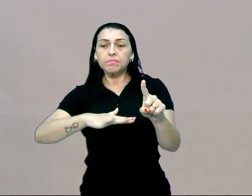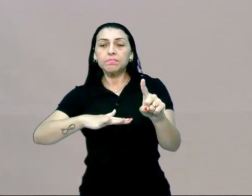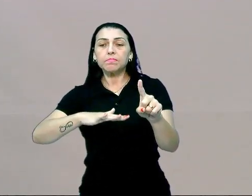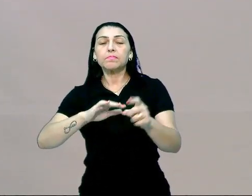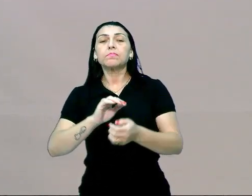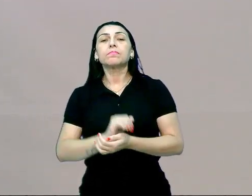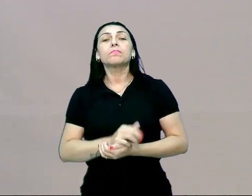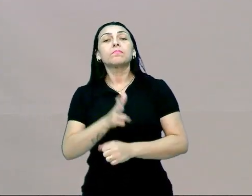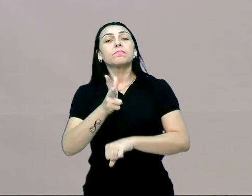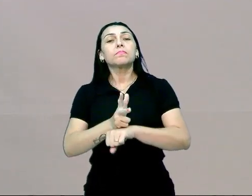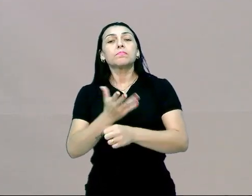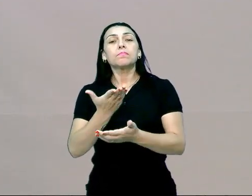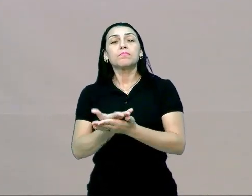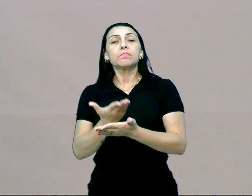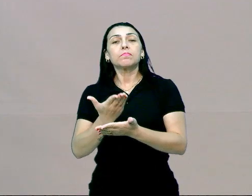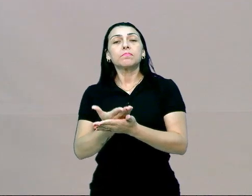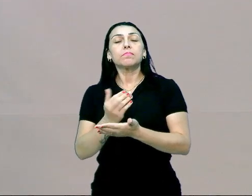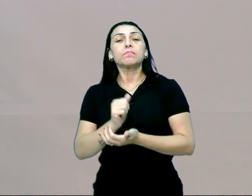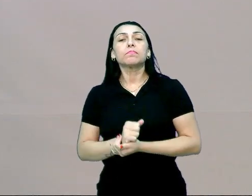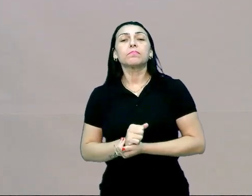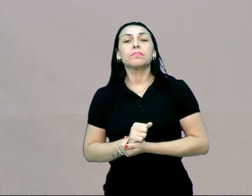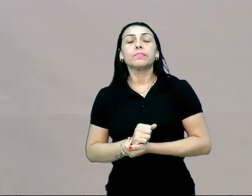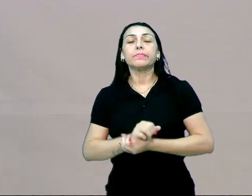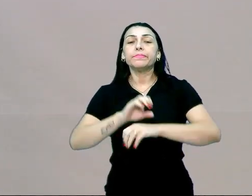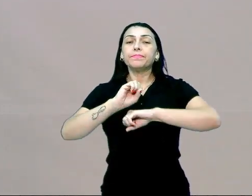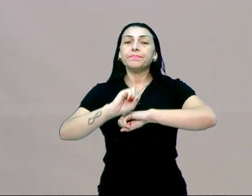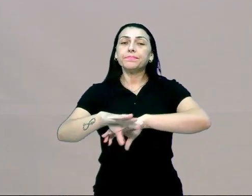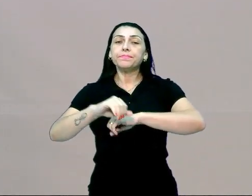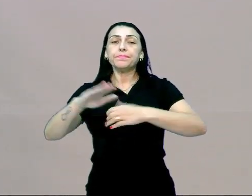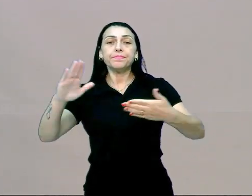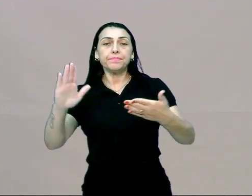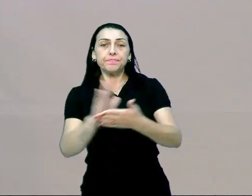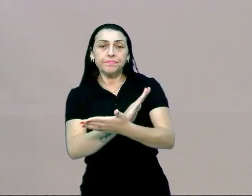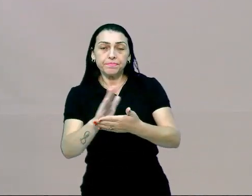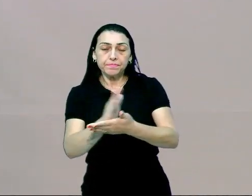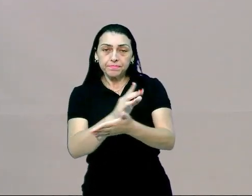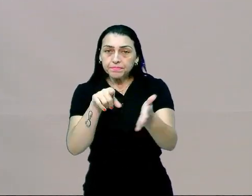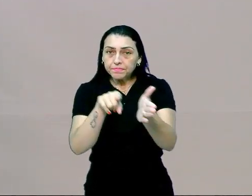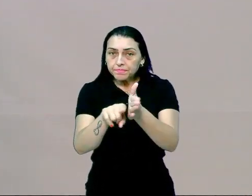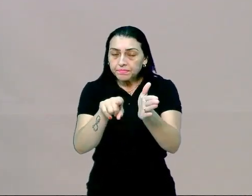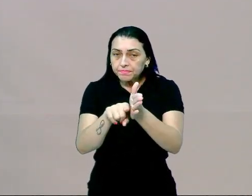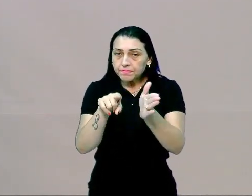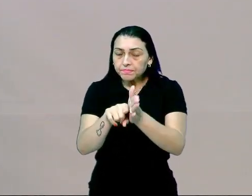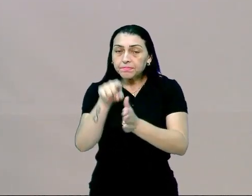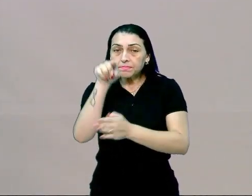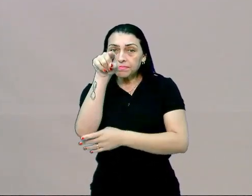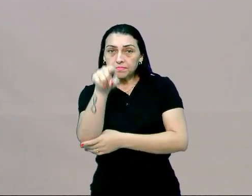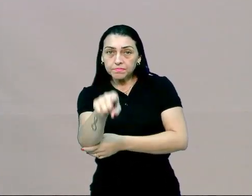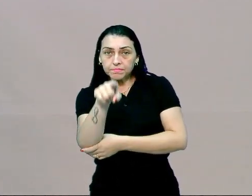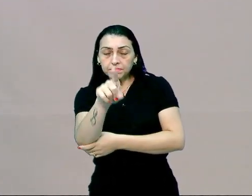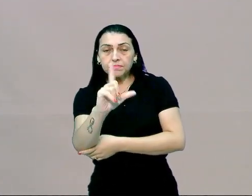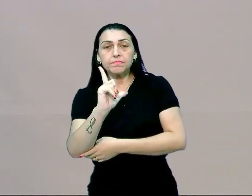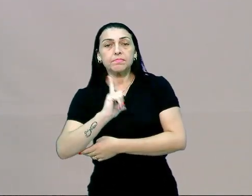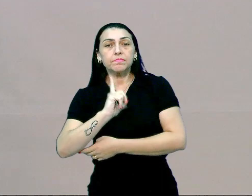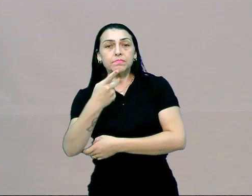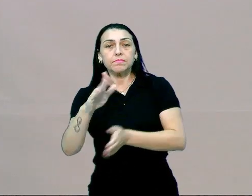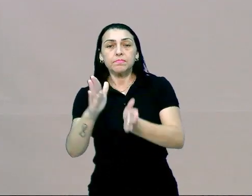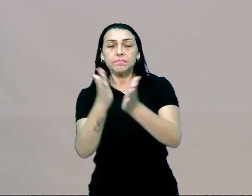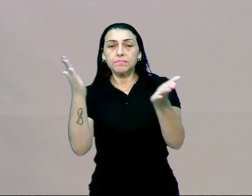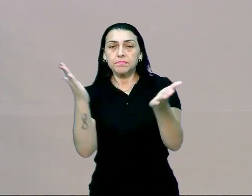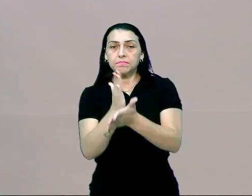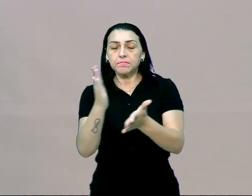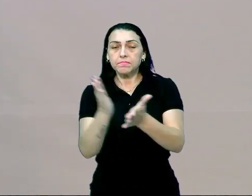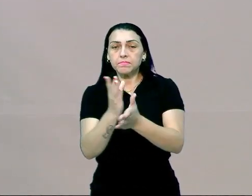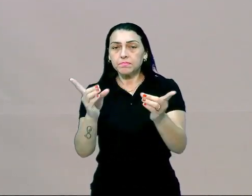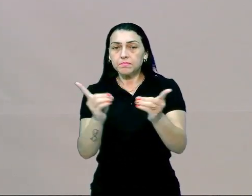Para esta videoaula, nós vamos trabalhar algumas questões e você tem o seu livro